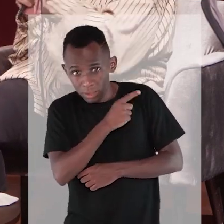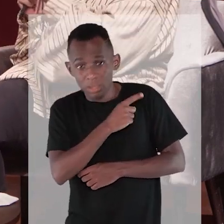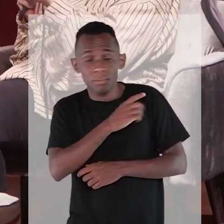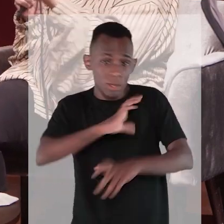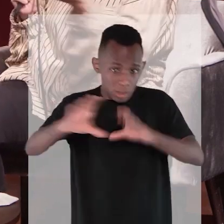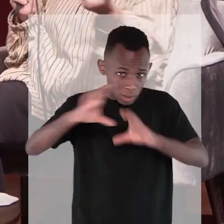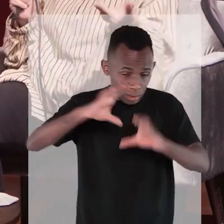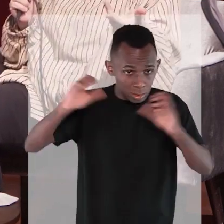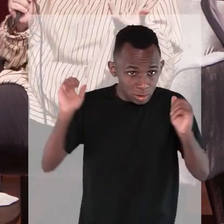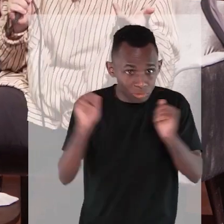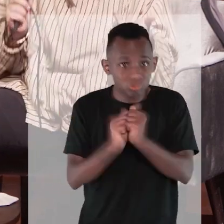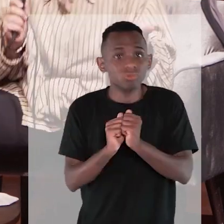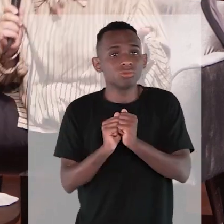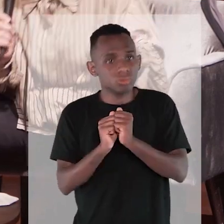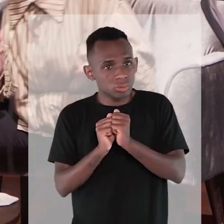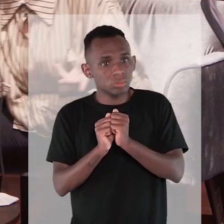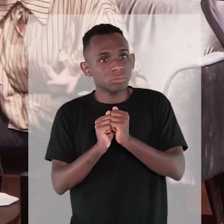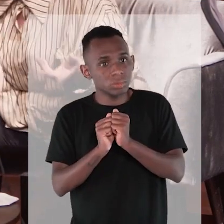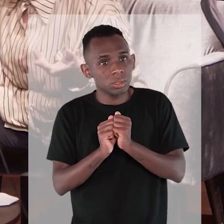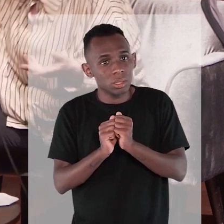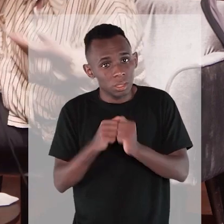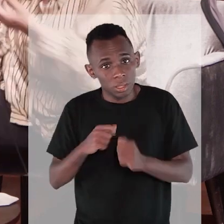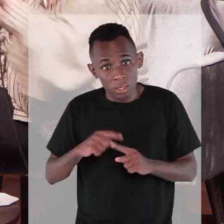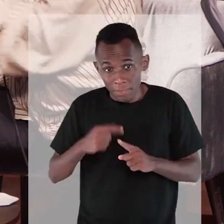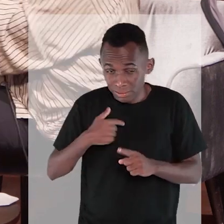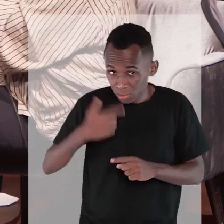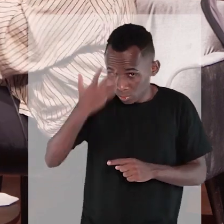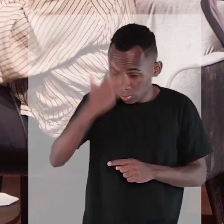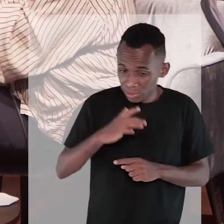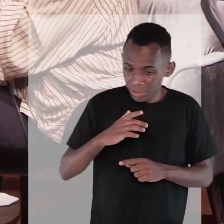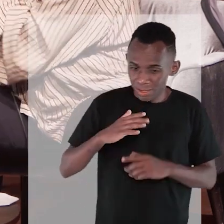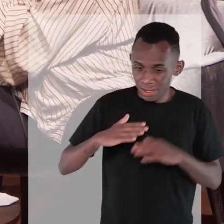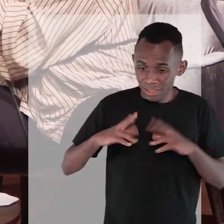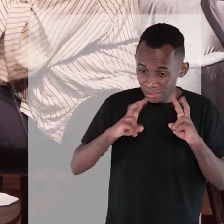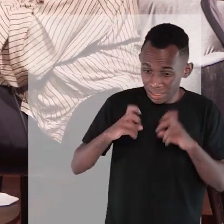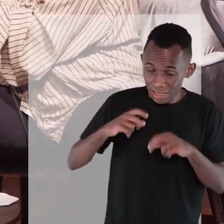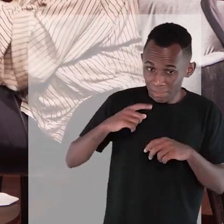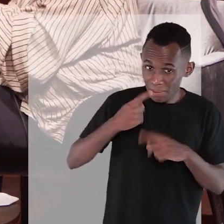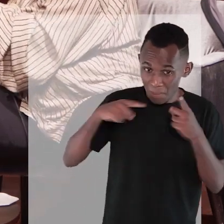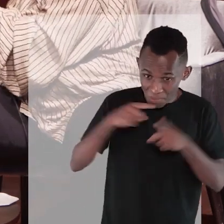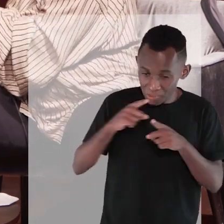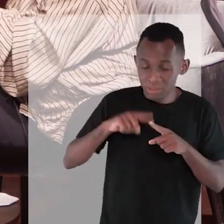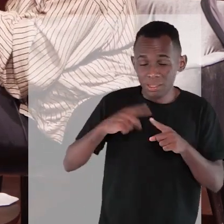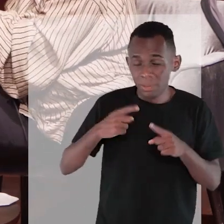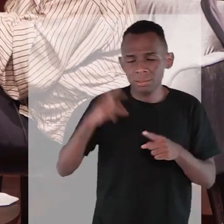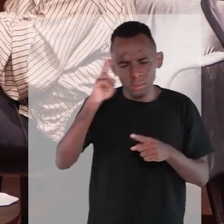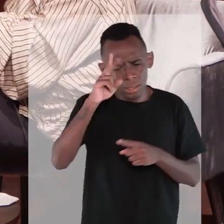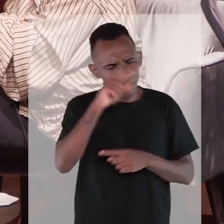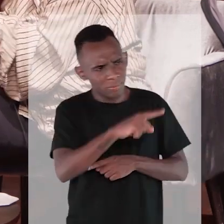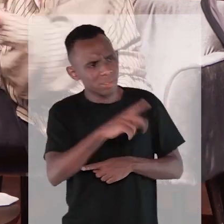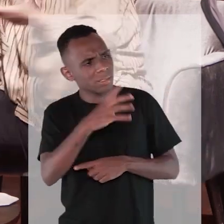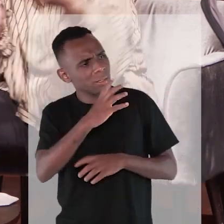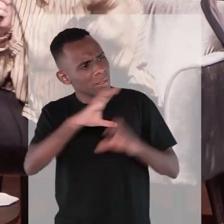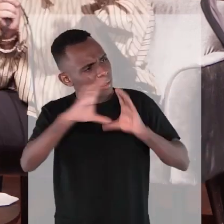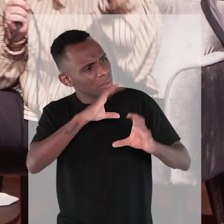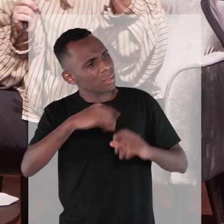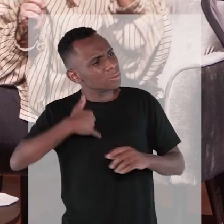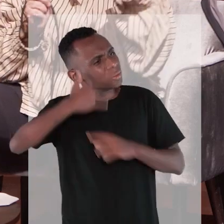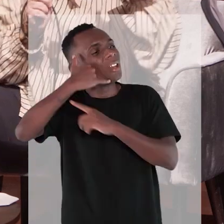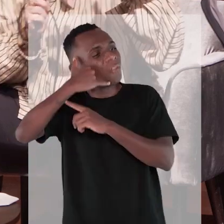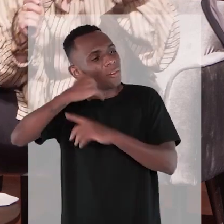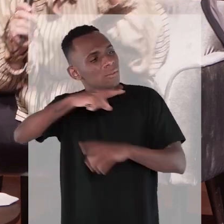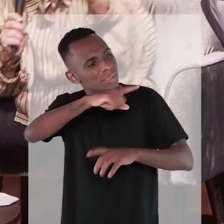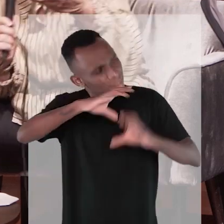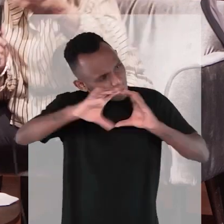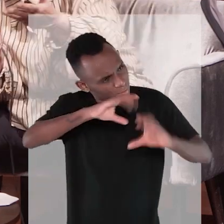é Pedro pegar carona é difícil, porque eu não sei nada de música. Mas, né? Mas nessa eu sei. Você lembra você cantando ela para mim no telefone? Exatamente.